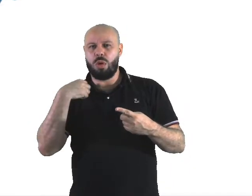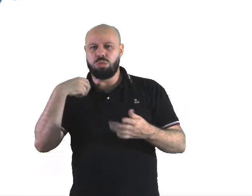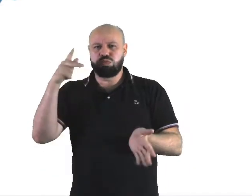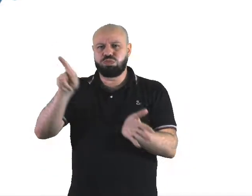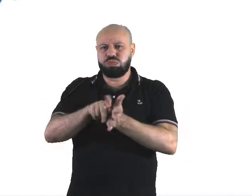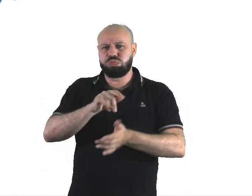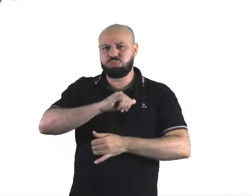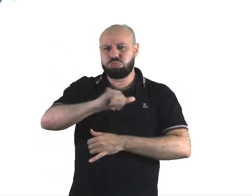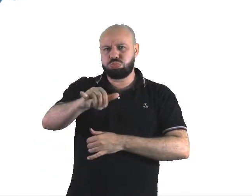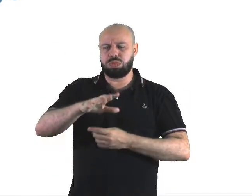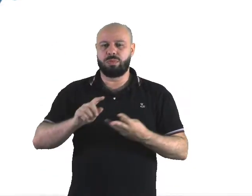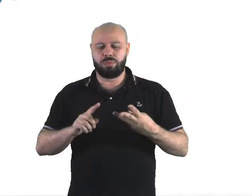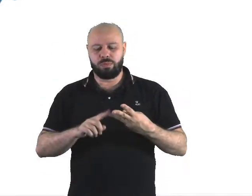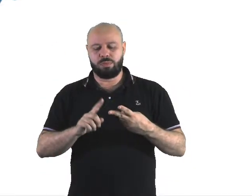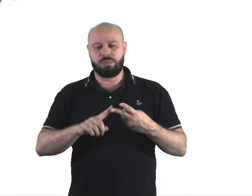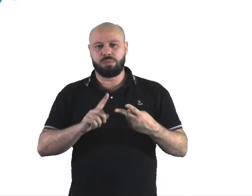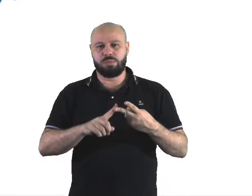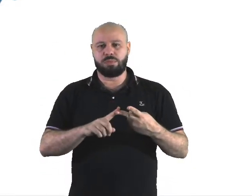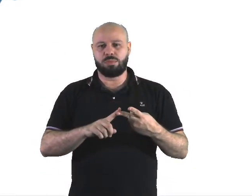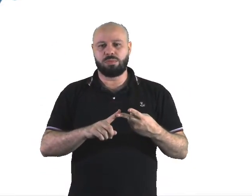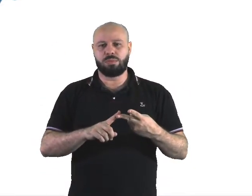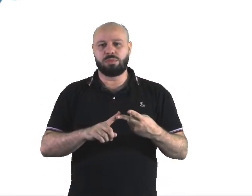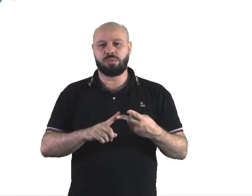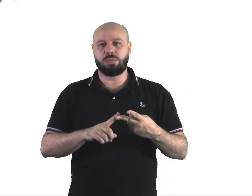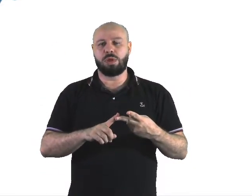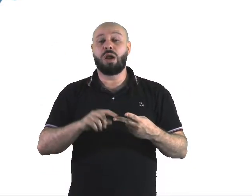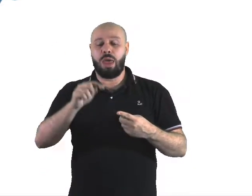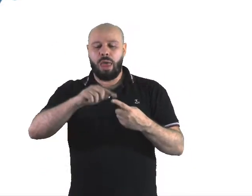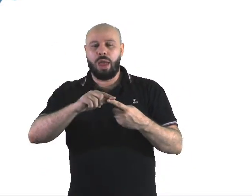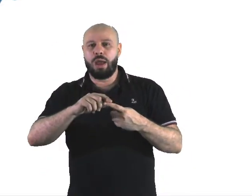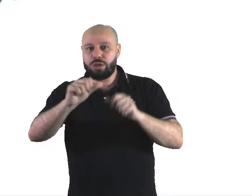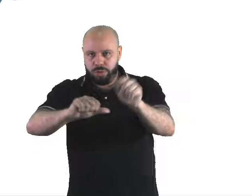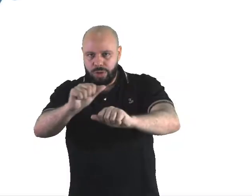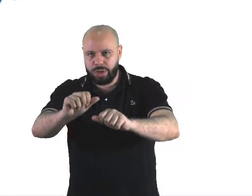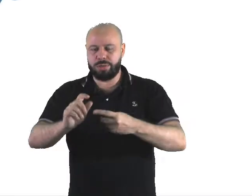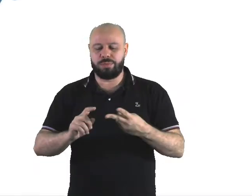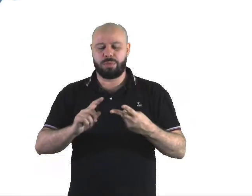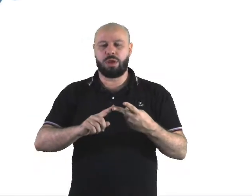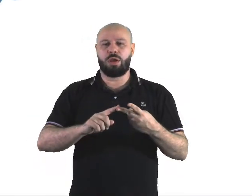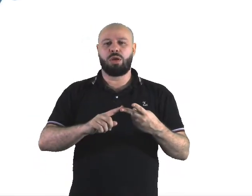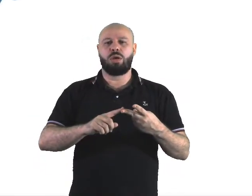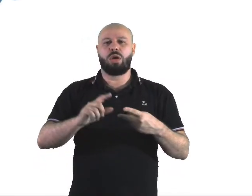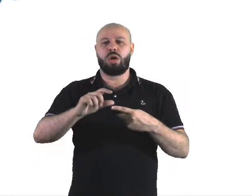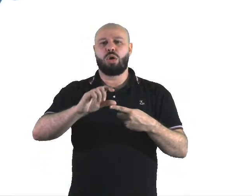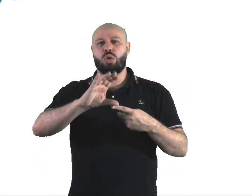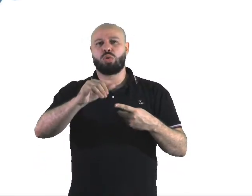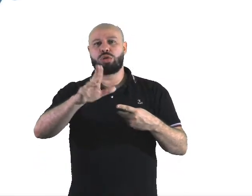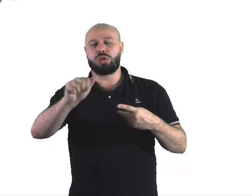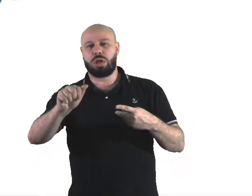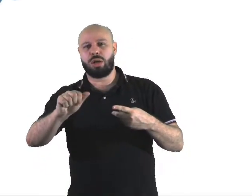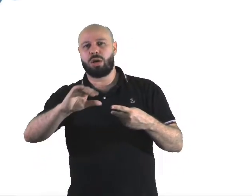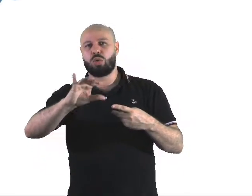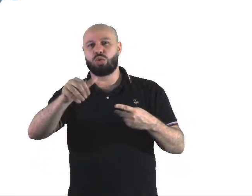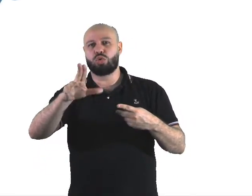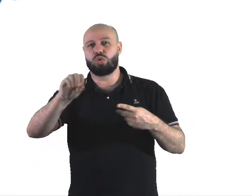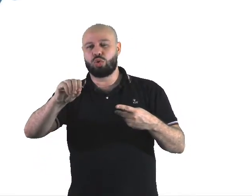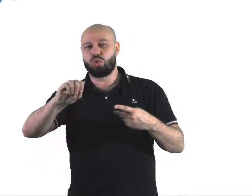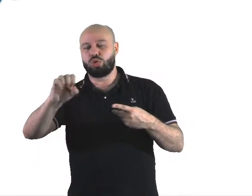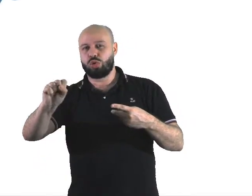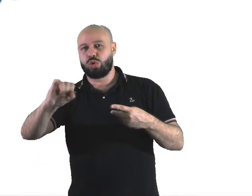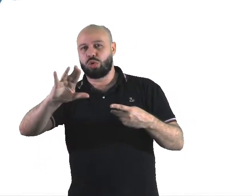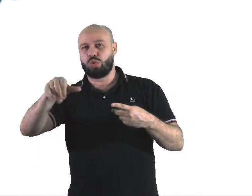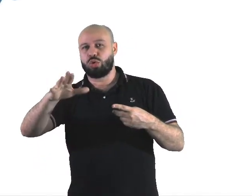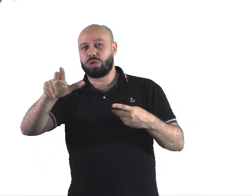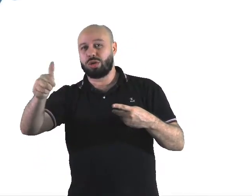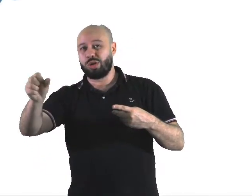de alguma coisa. Aí ele sofre alterações. Cuja, cujos, cujas,